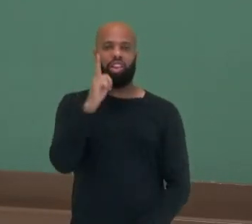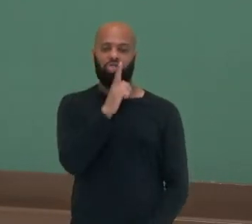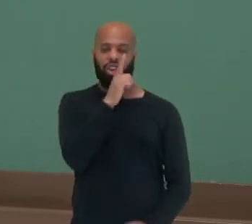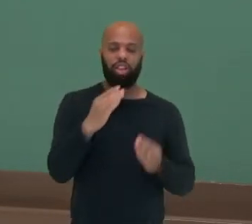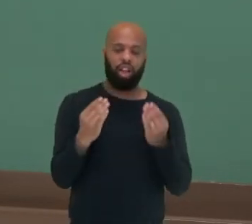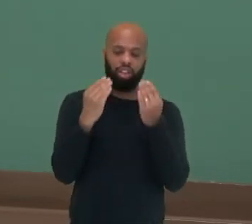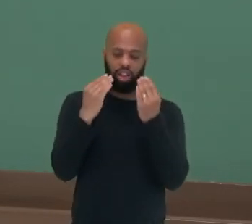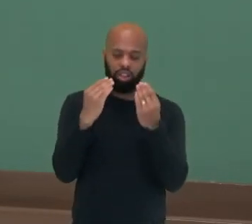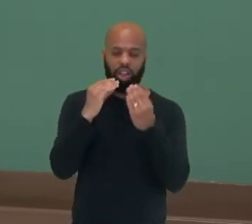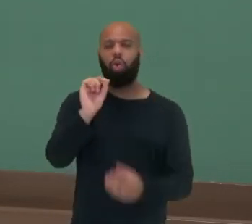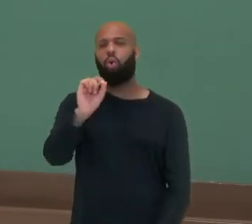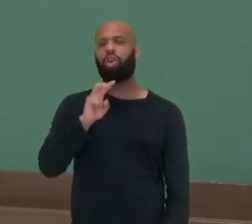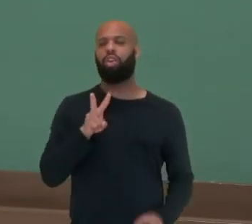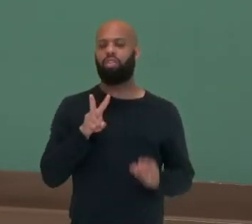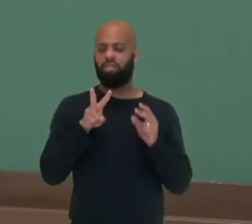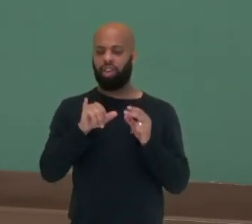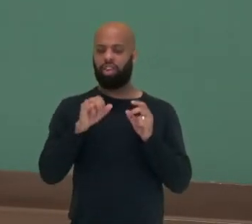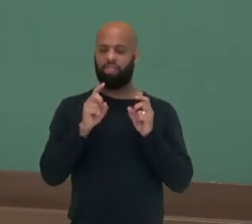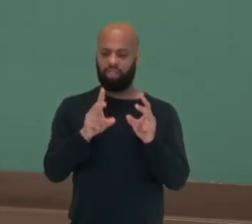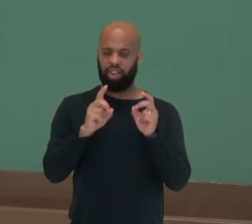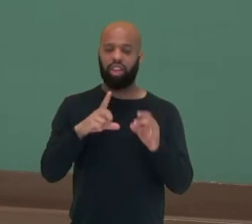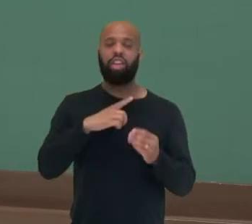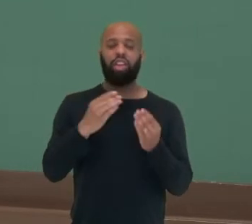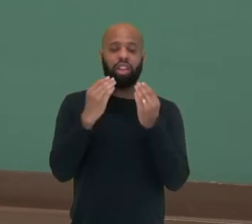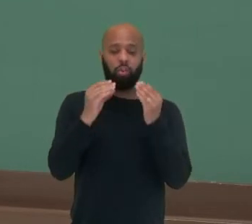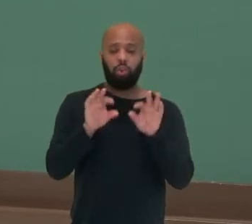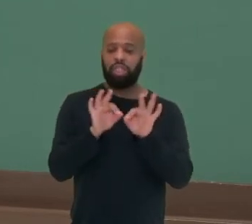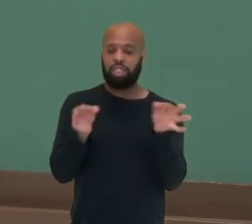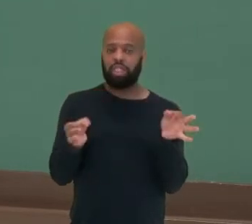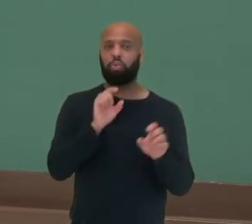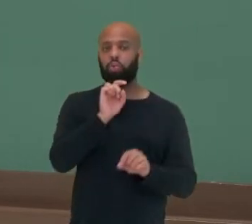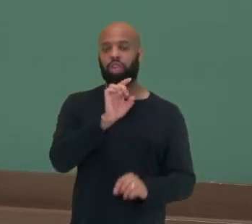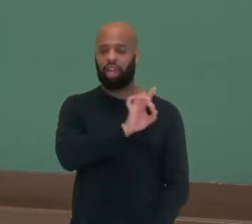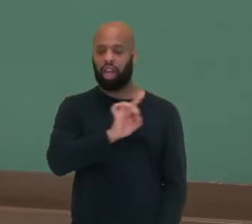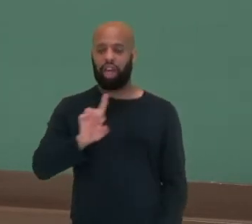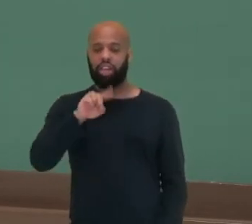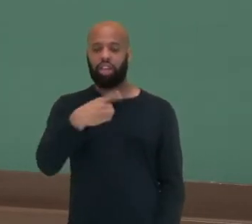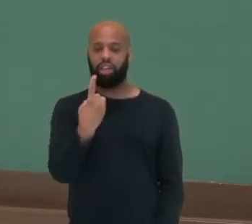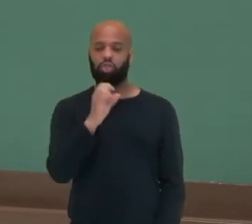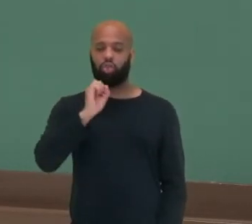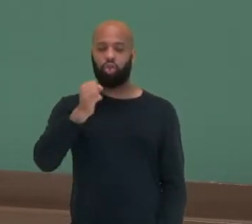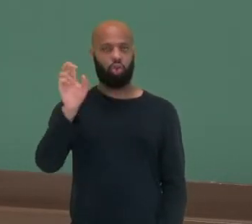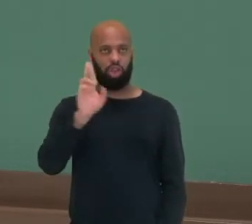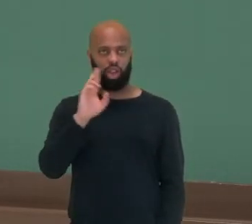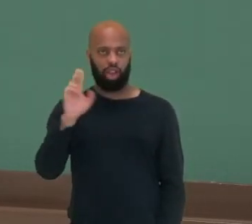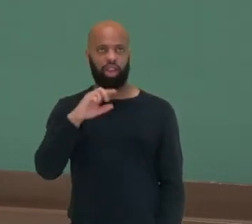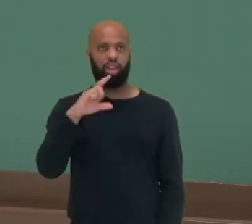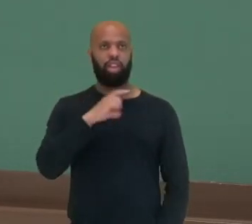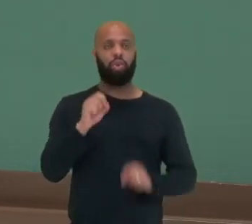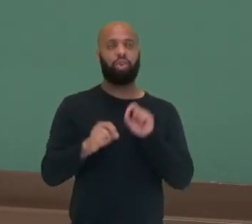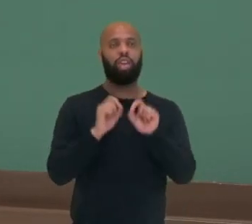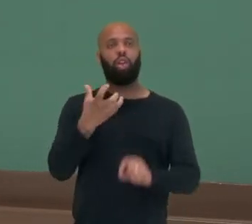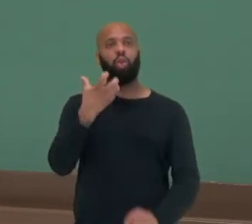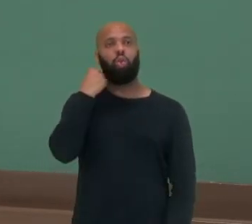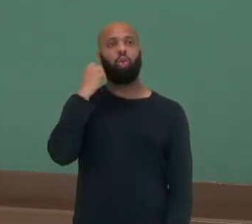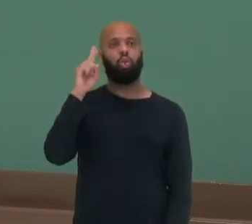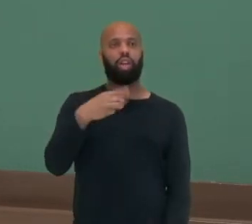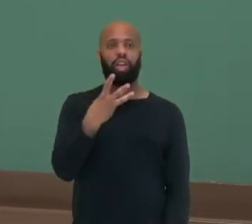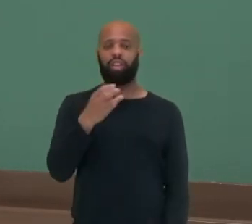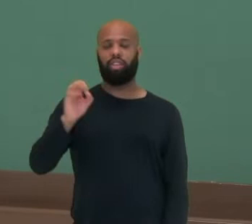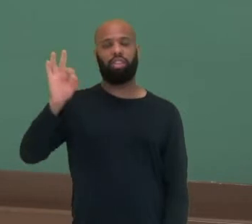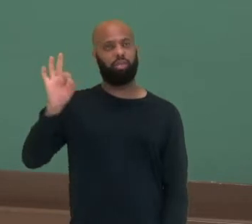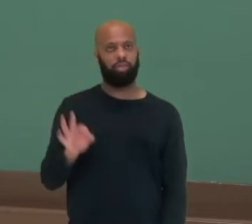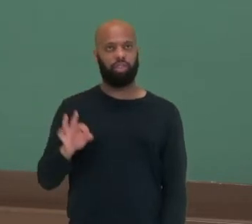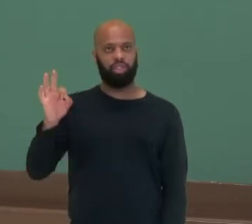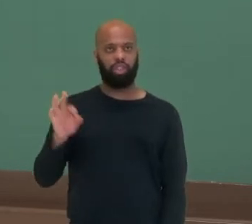os seguintes produtos. O hambúrguer simples, cujo valor unitário custa R$18, a margem de lucro